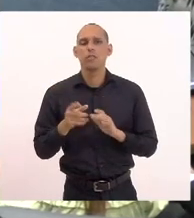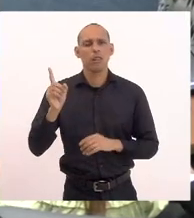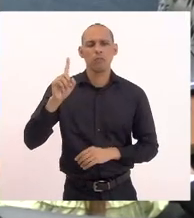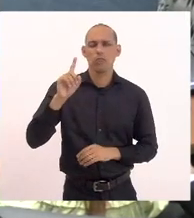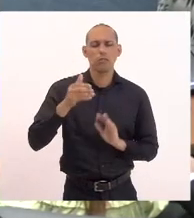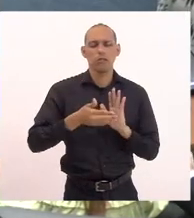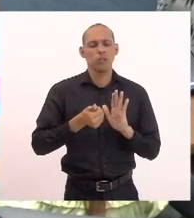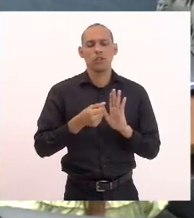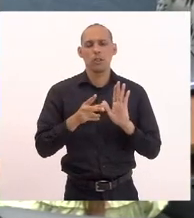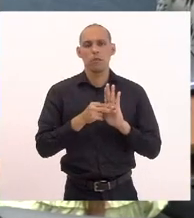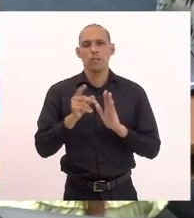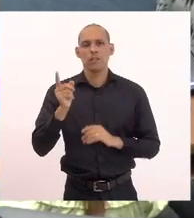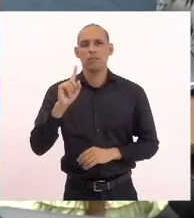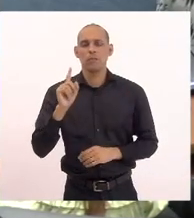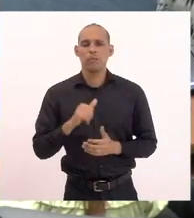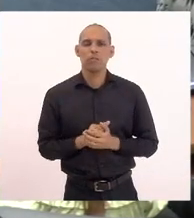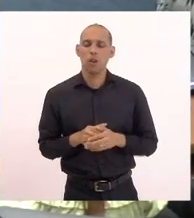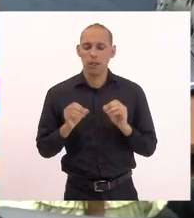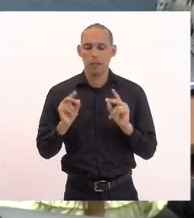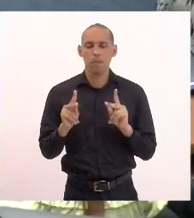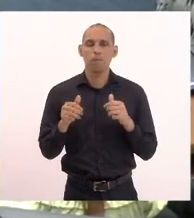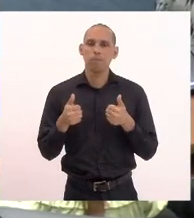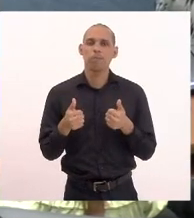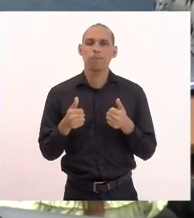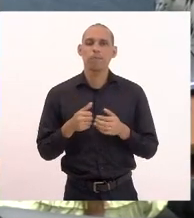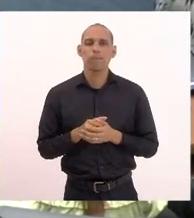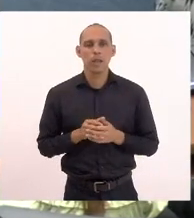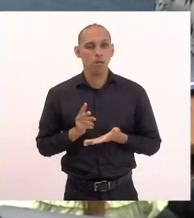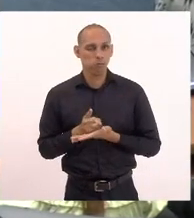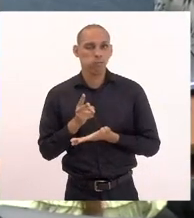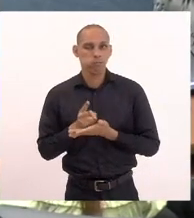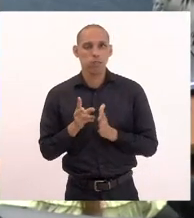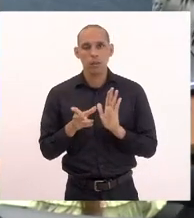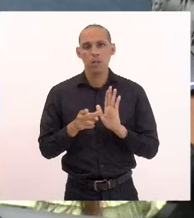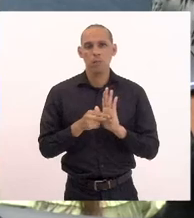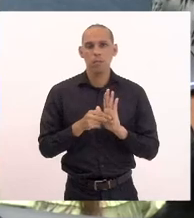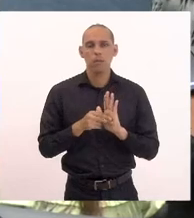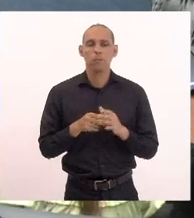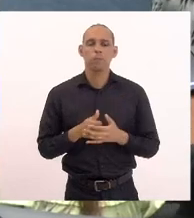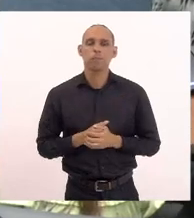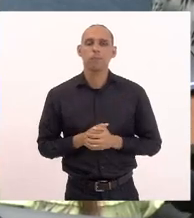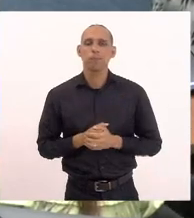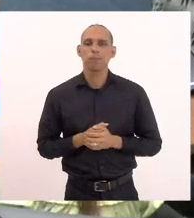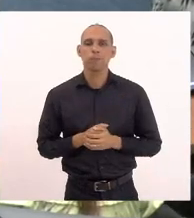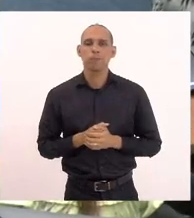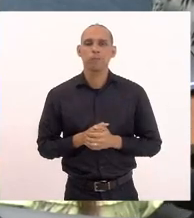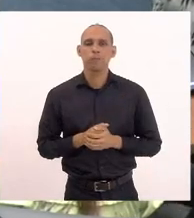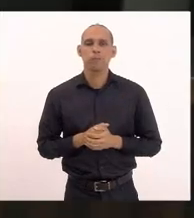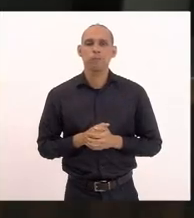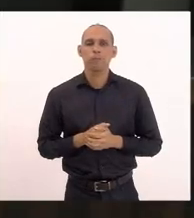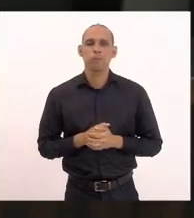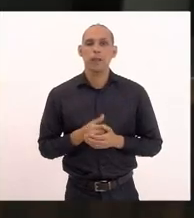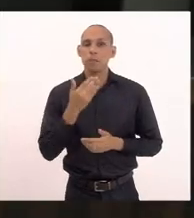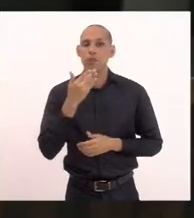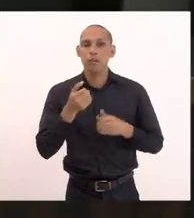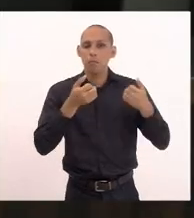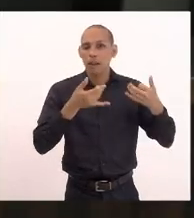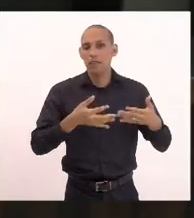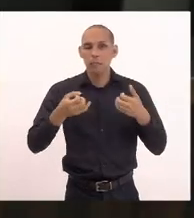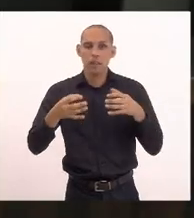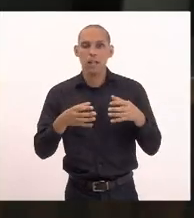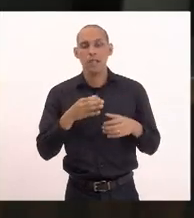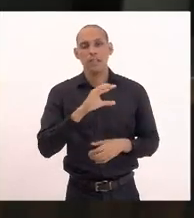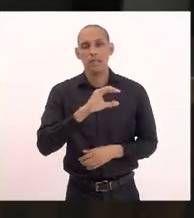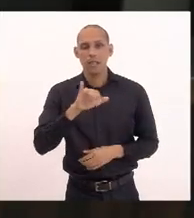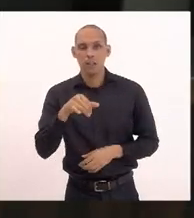foi retirada a emenda. Ok. Então, ok. Bom, continua tendo emenda, vamos escolher o parecer. Pendendo de pareceres das comissões de Constituição,